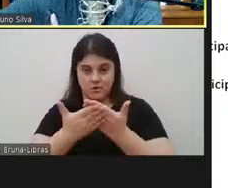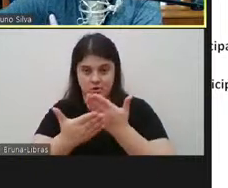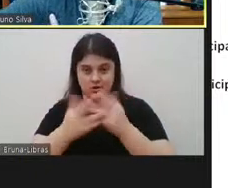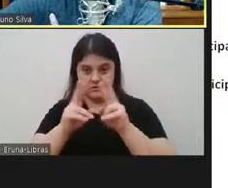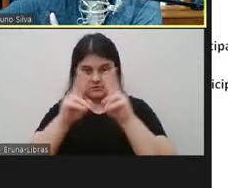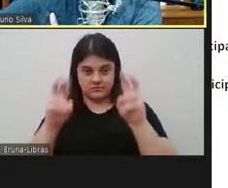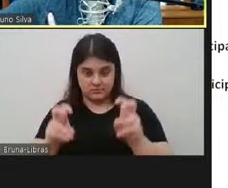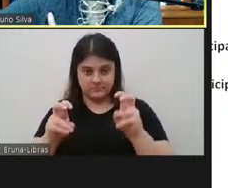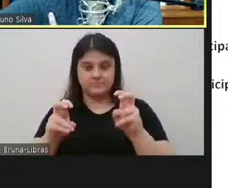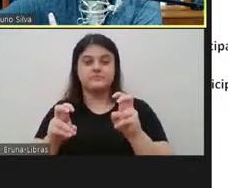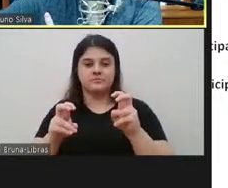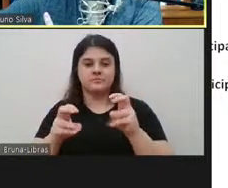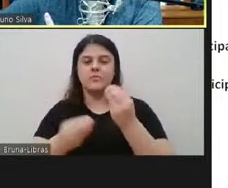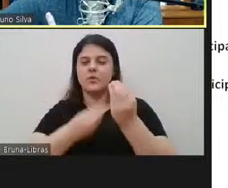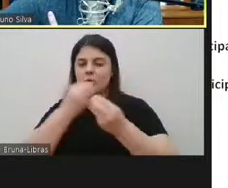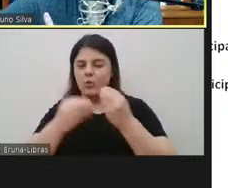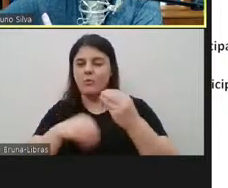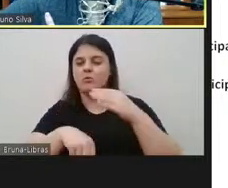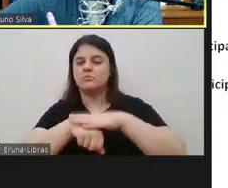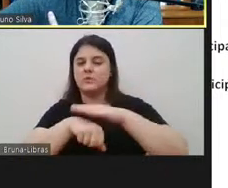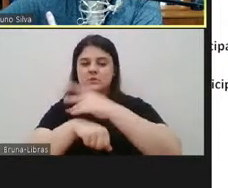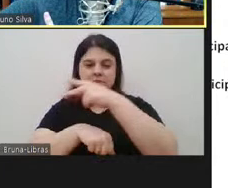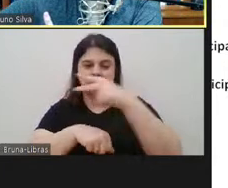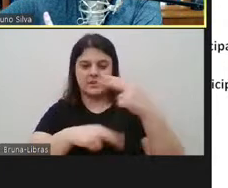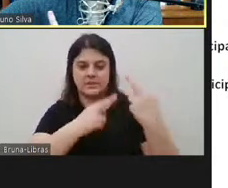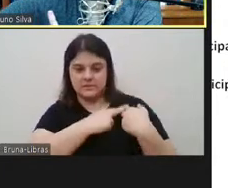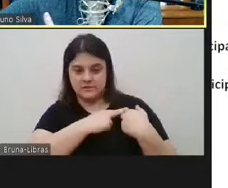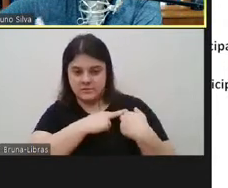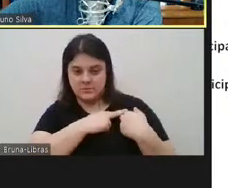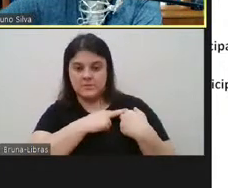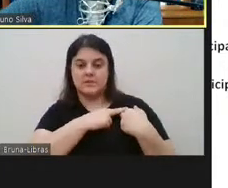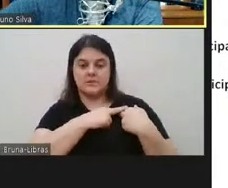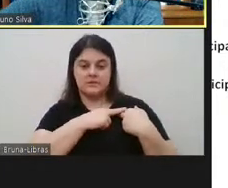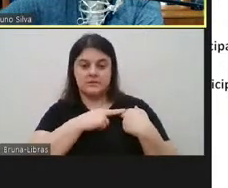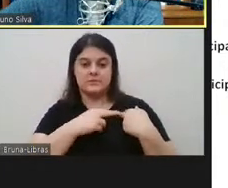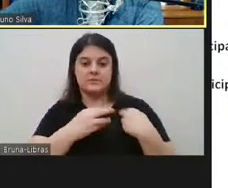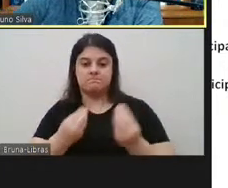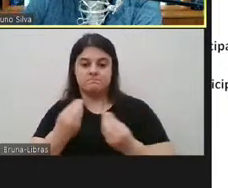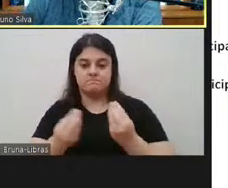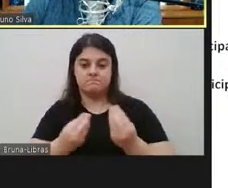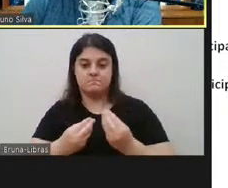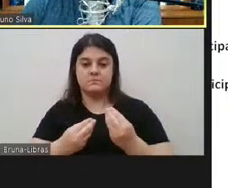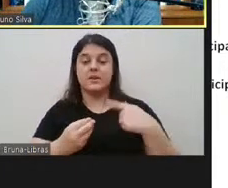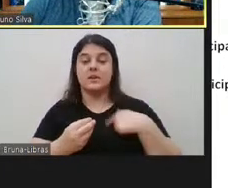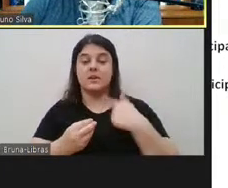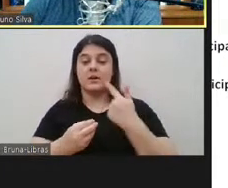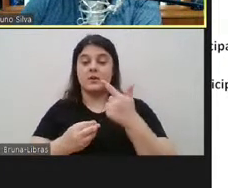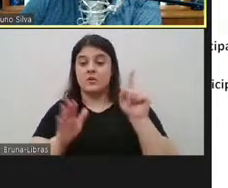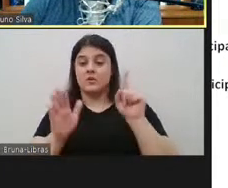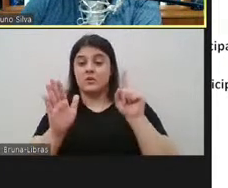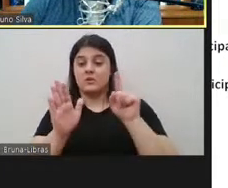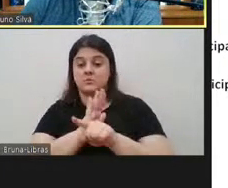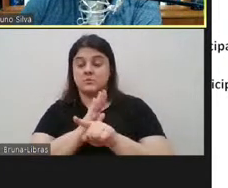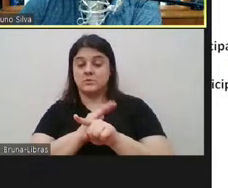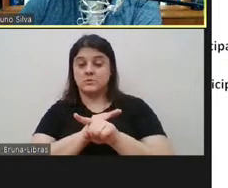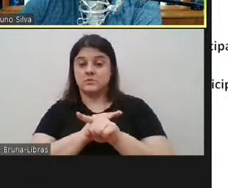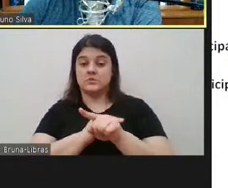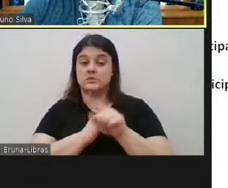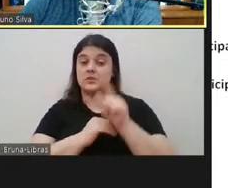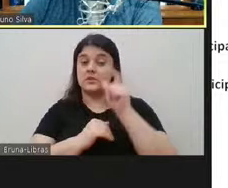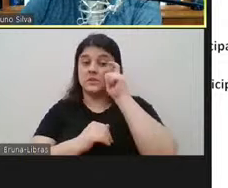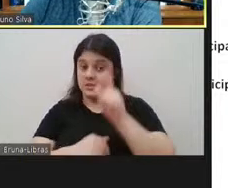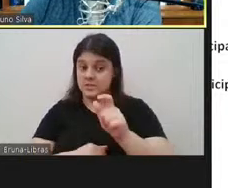nossa sobre organização do Estado sob a responsabilidade dos poderes e tal né Tem uma questão aqui interessante também